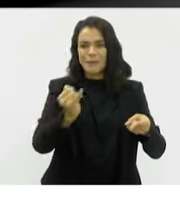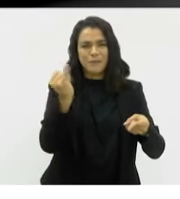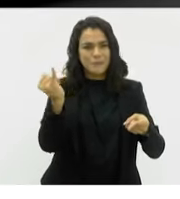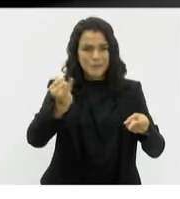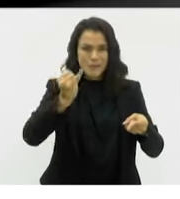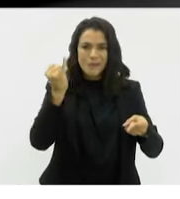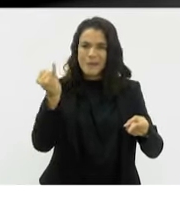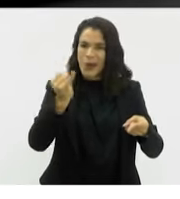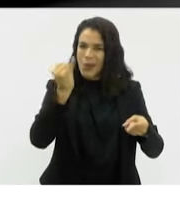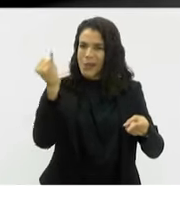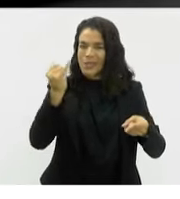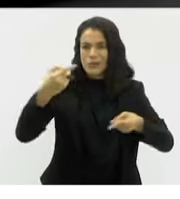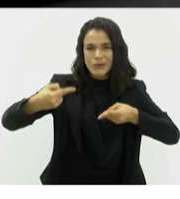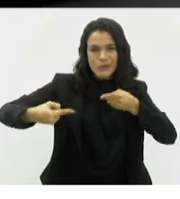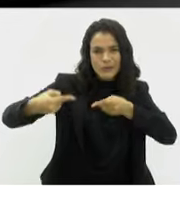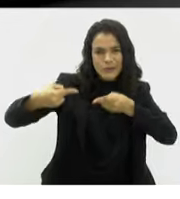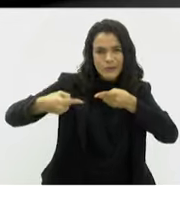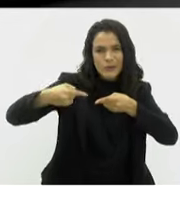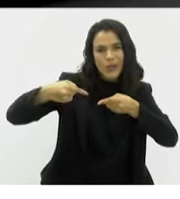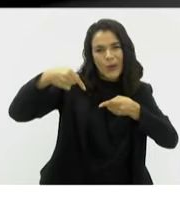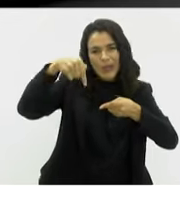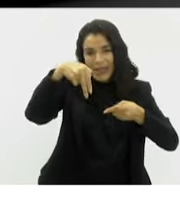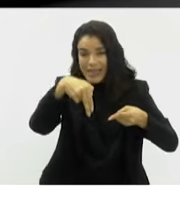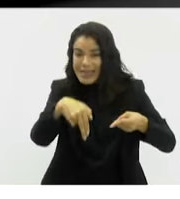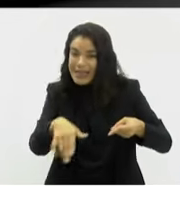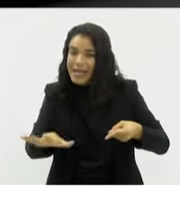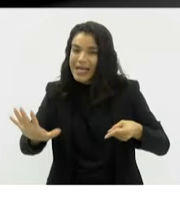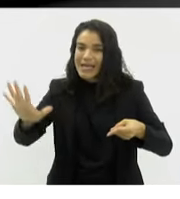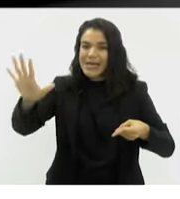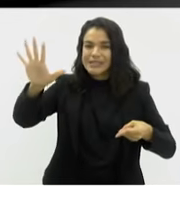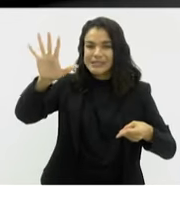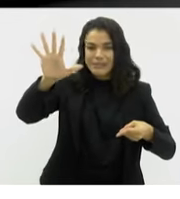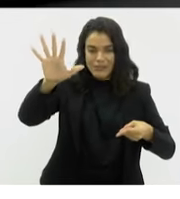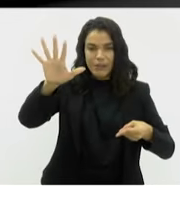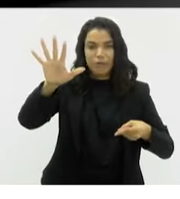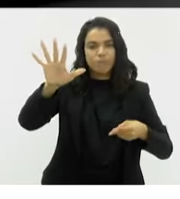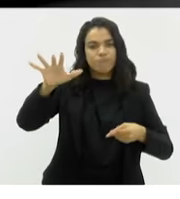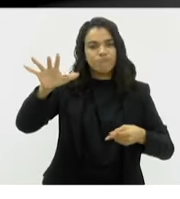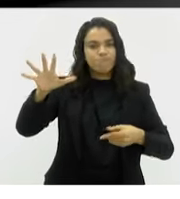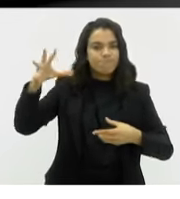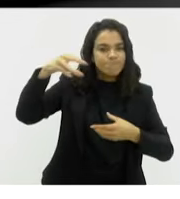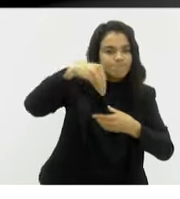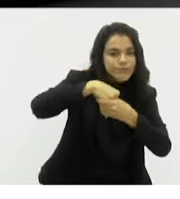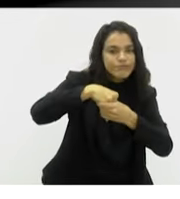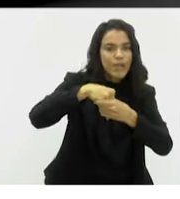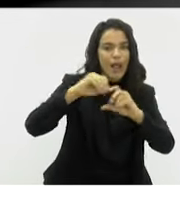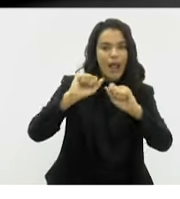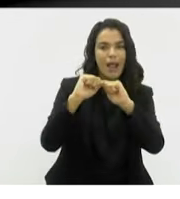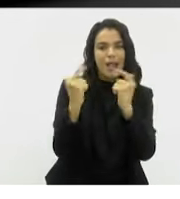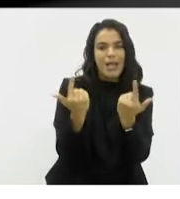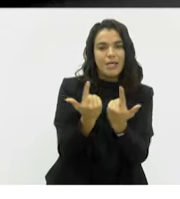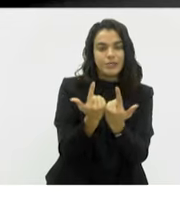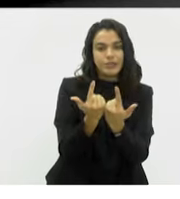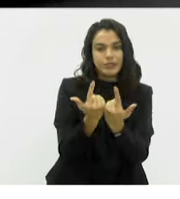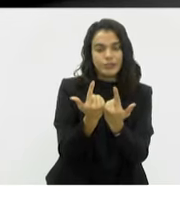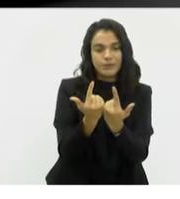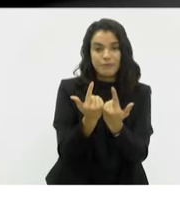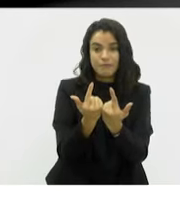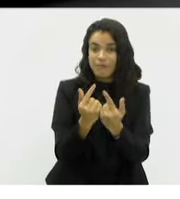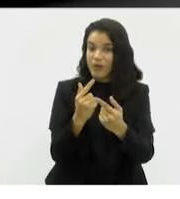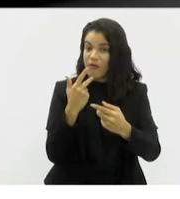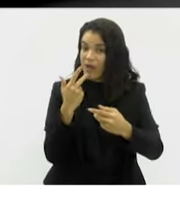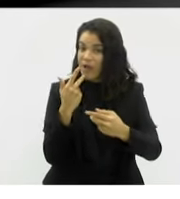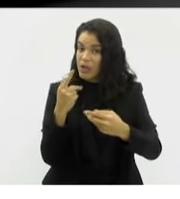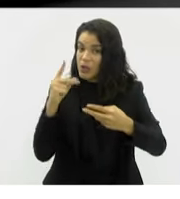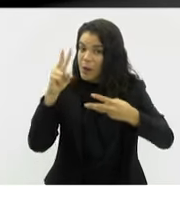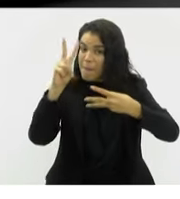importante, essa discussão nacional, a gente trazer isso aqui para dentro. E a terceira questão, estou falando só em cima